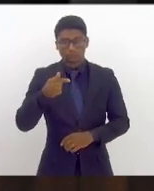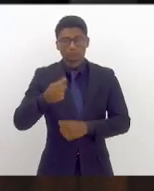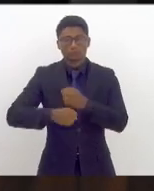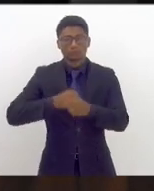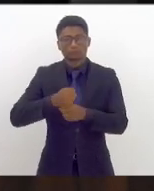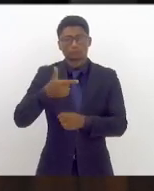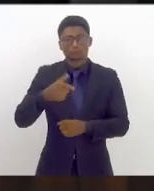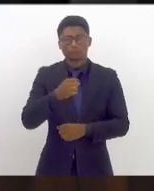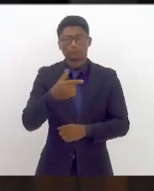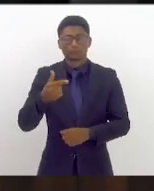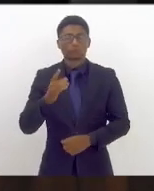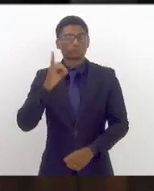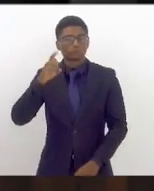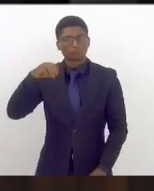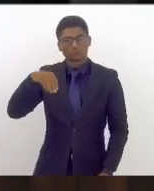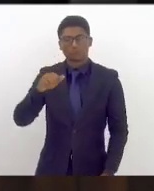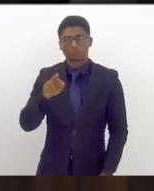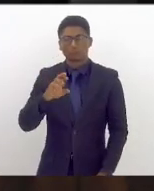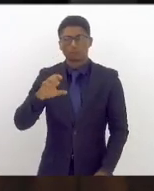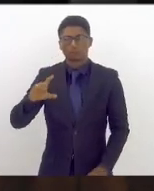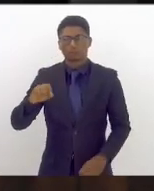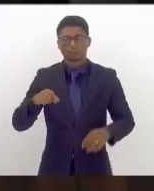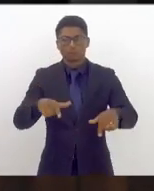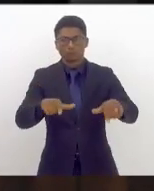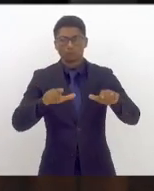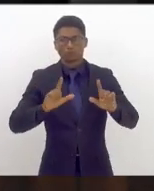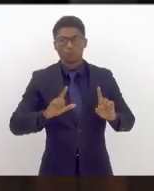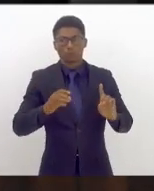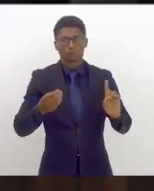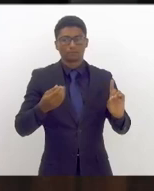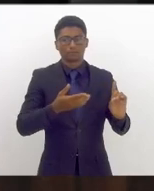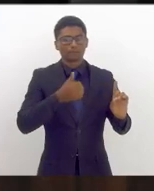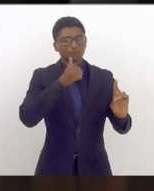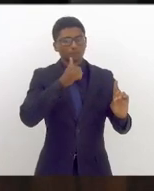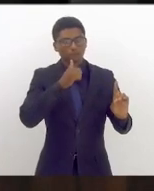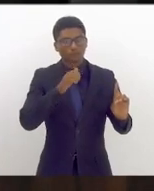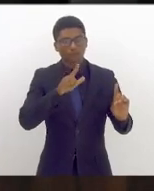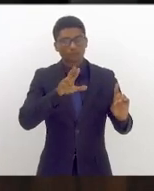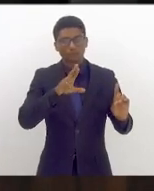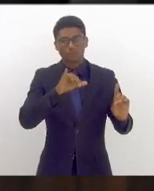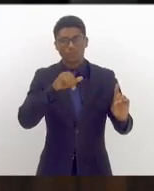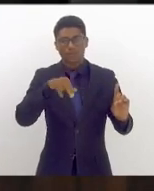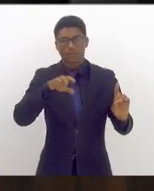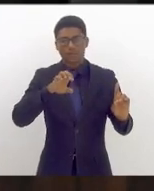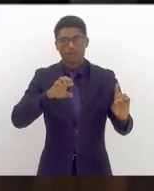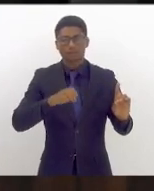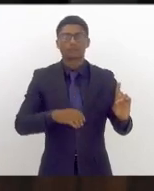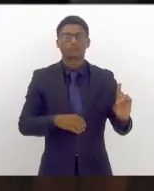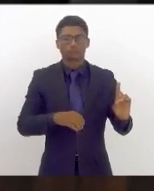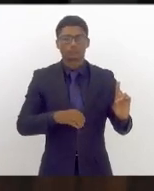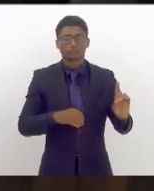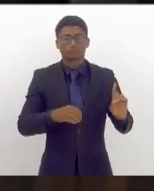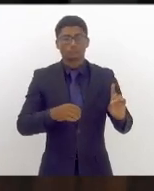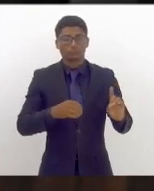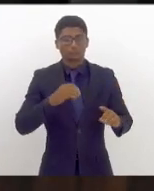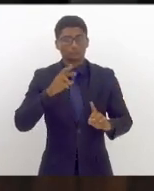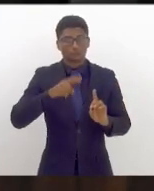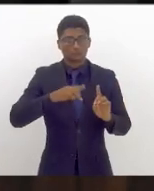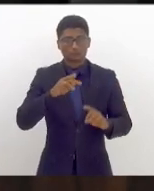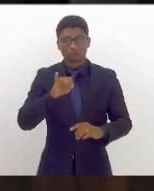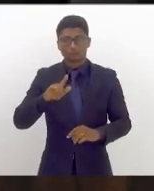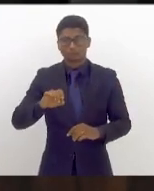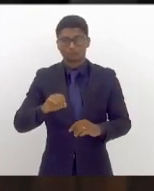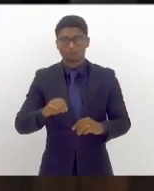Deputado Marcelo cabeleireiro ele consegue diploma José de Alencar Senhora Luciene Angelim parecida comissão mais favorável Pampulha